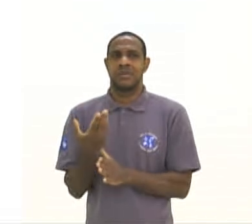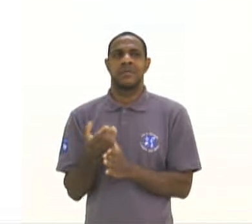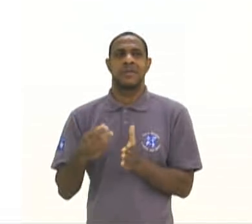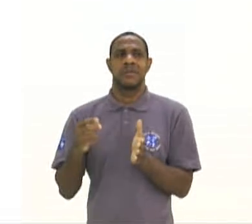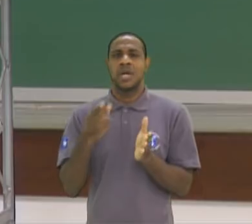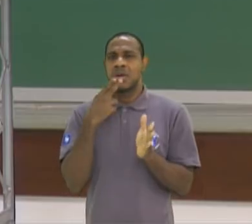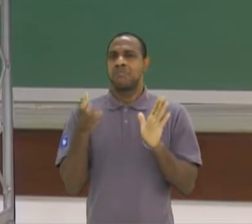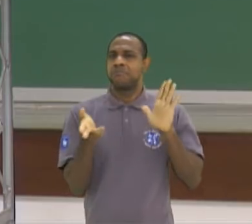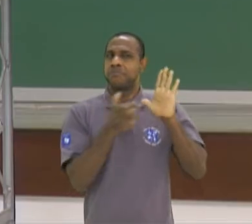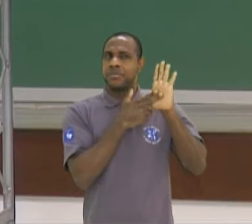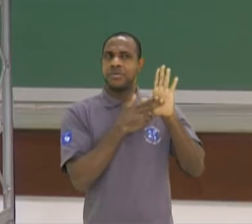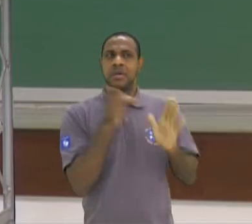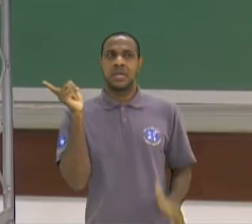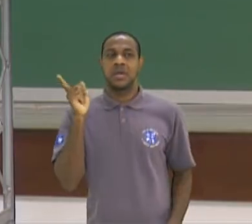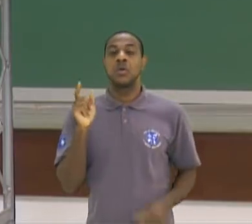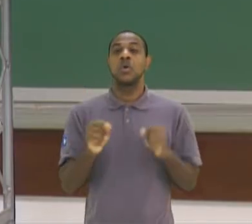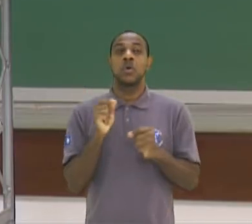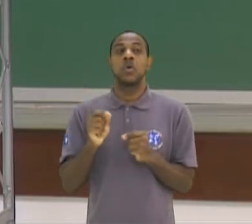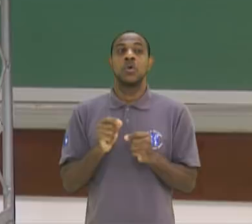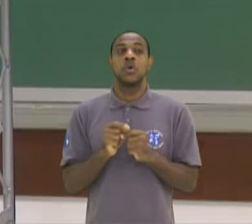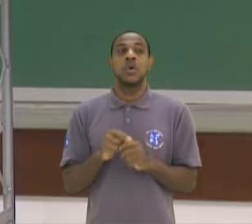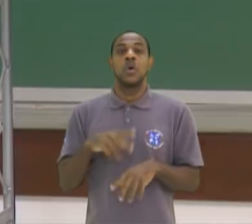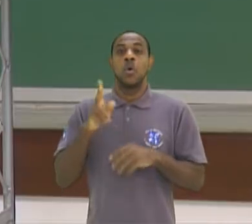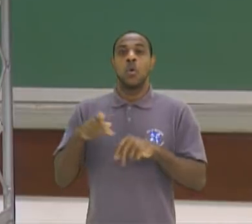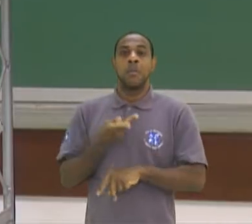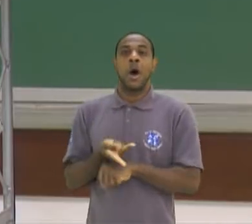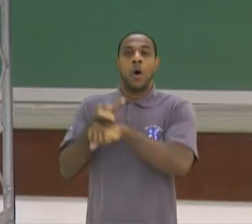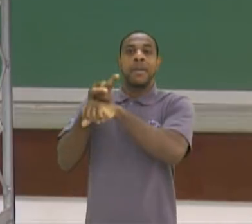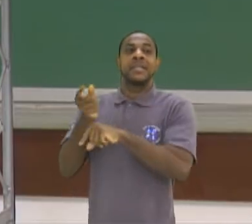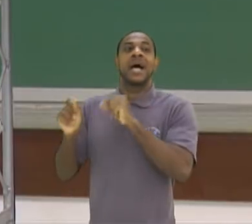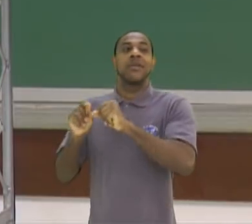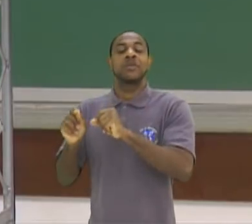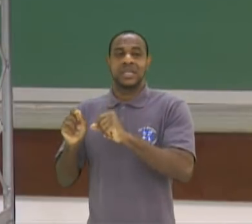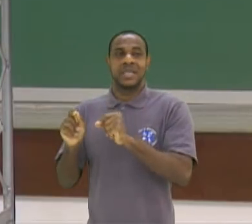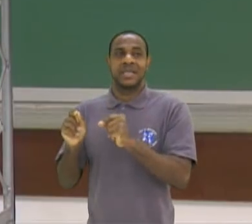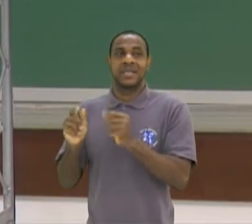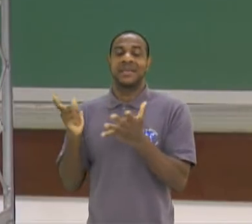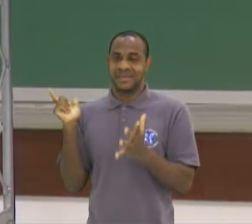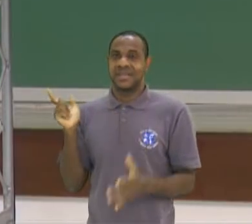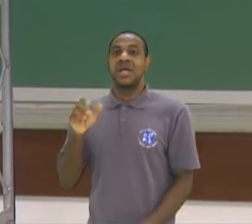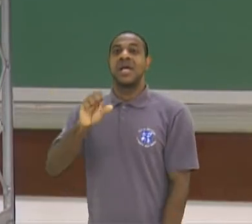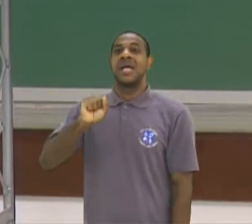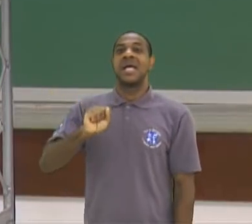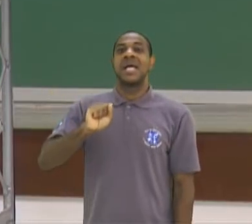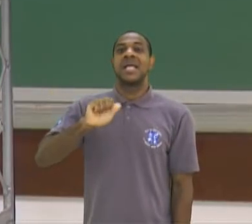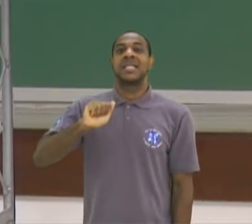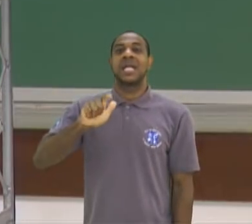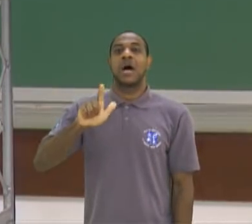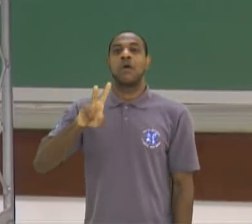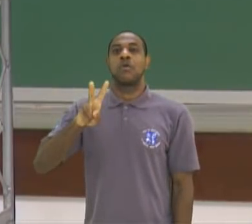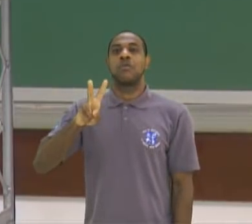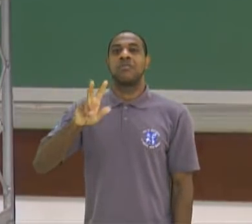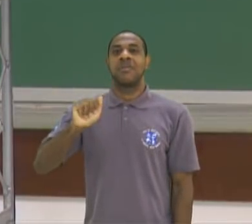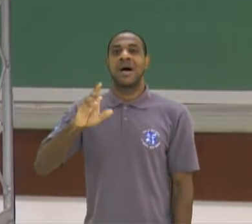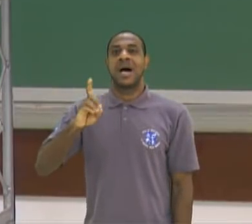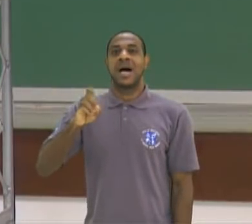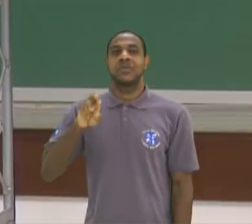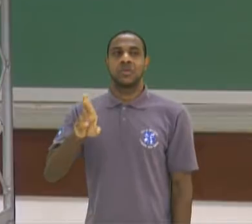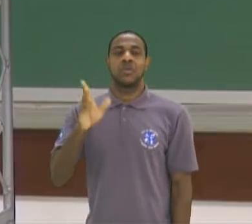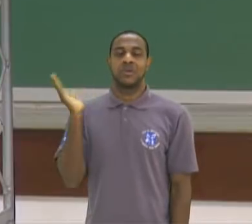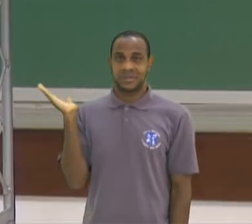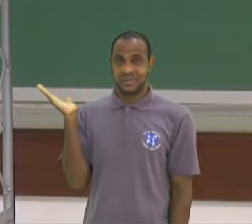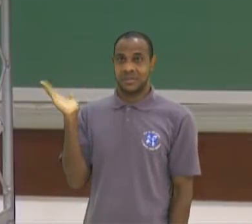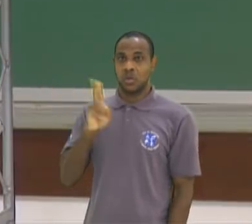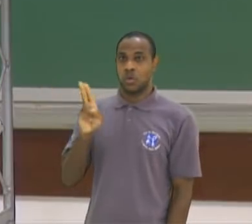Ele é uma homenagem ao presidente do Chile, o Salvador Allende, que nós vamos ver na aula de hoje. E o Salvador